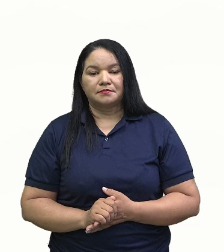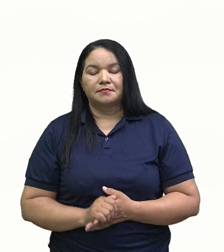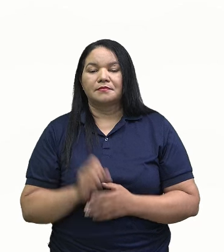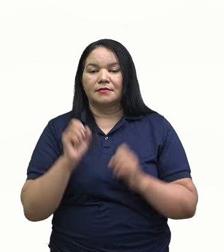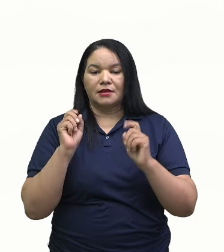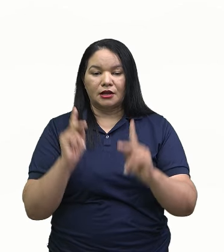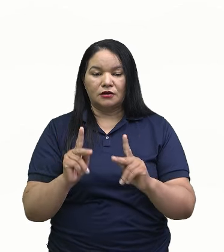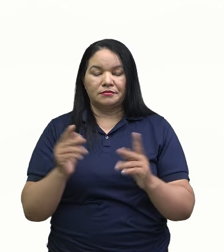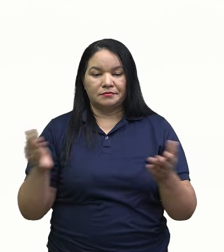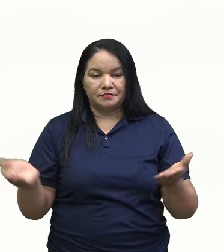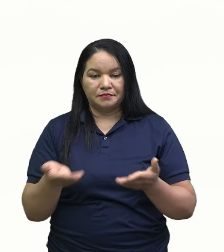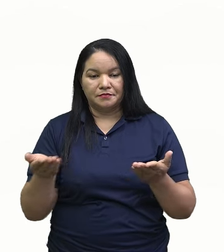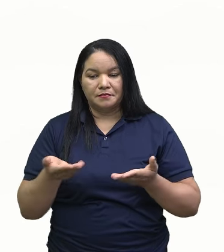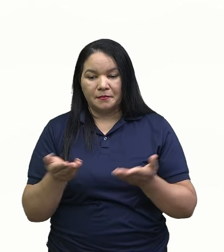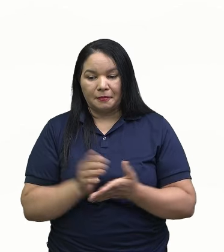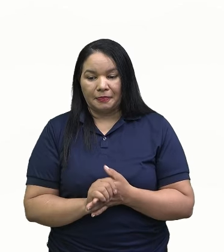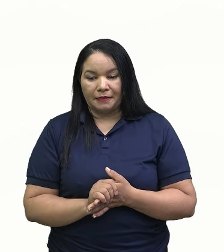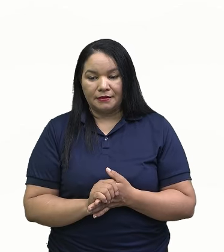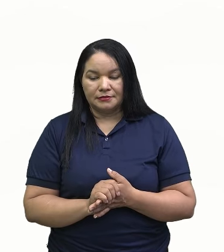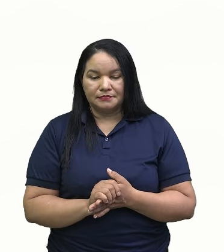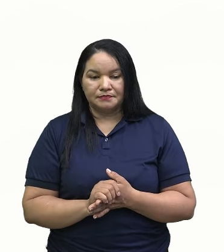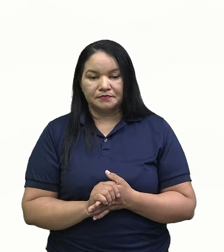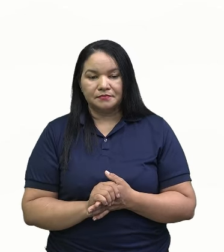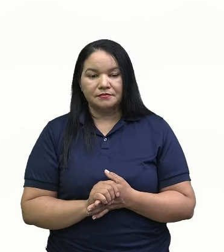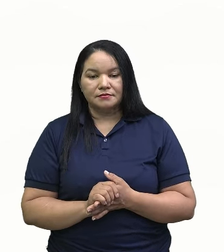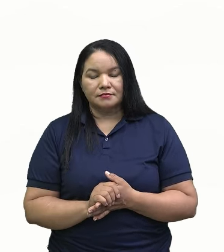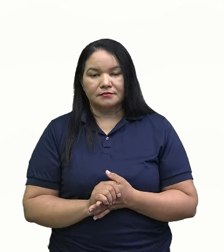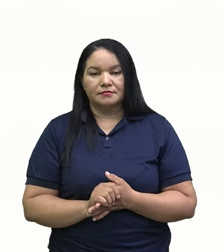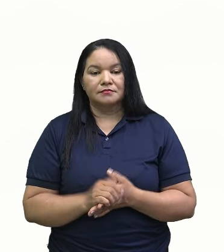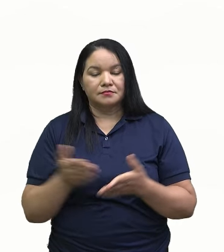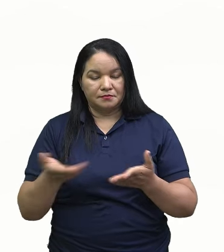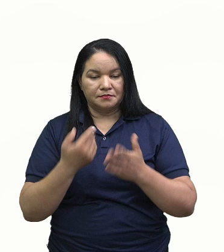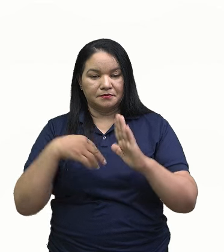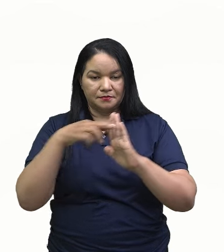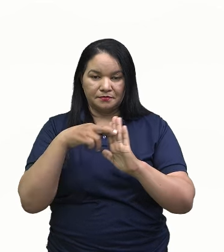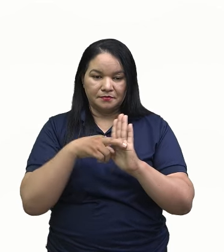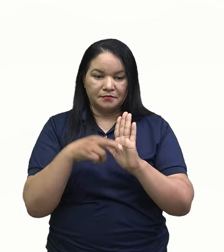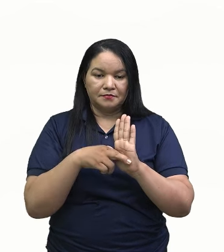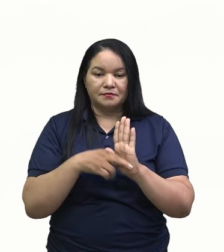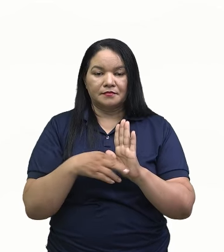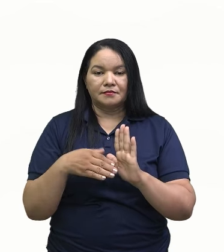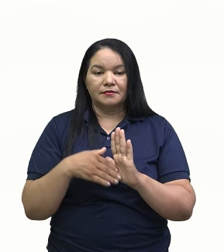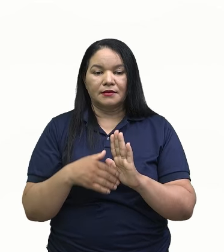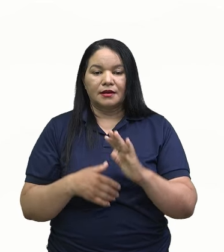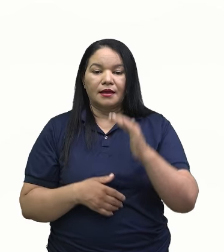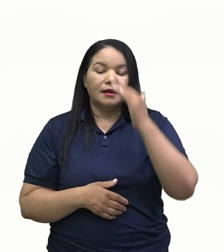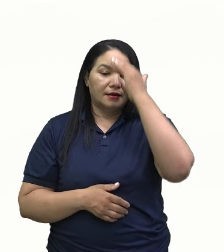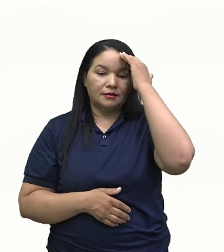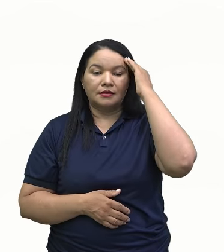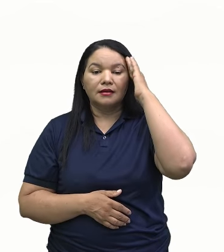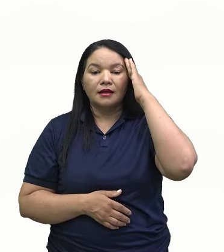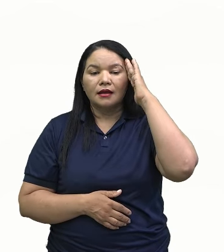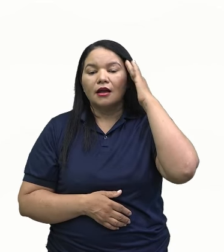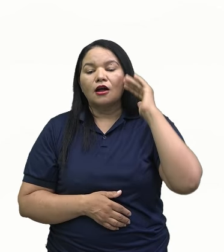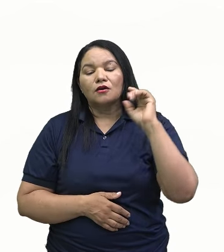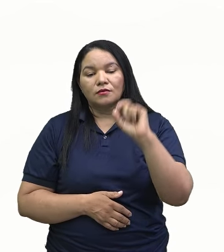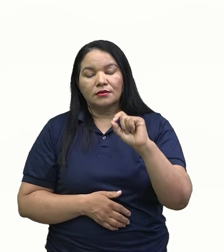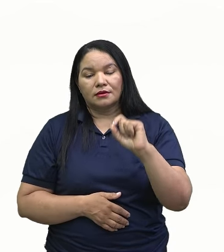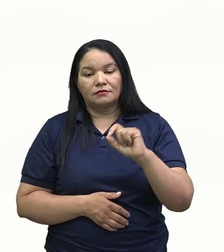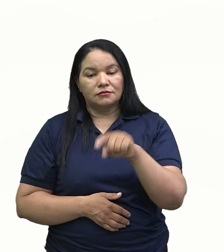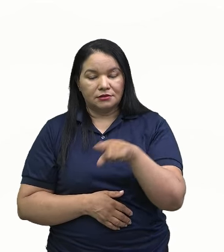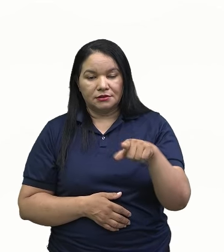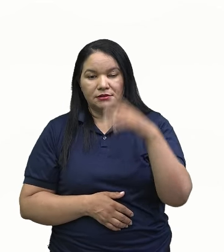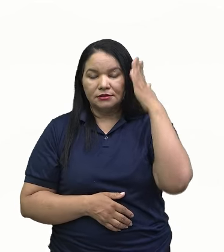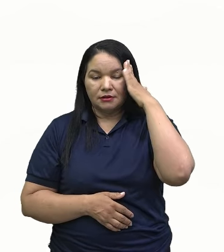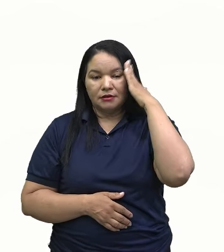Ok. Agora, eu quero que vocês, antes de nós entendermos a regra, eu quero que vocês entendam a situação do trema,